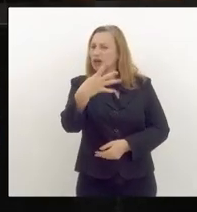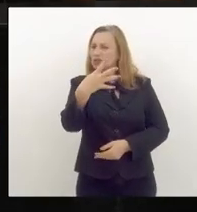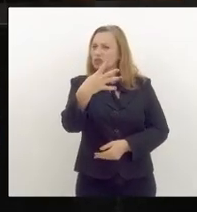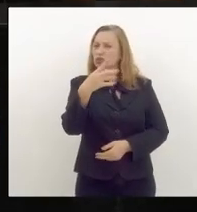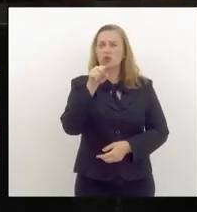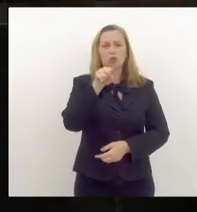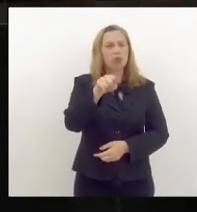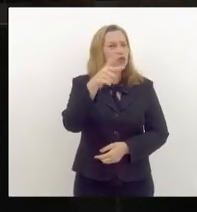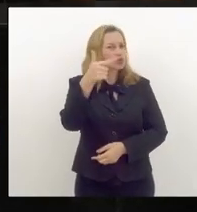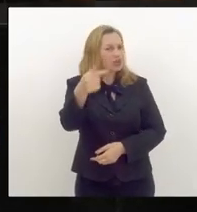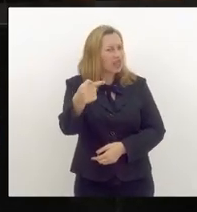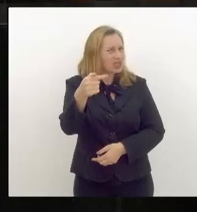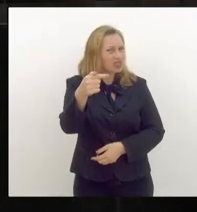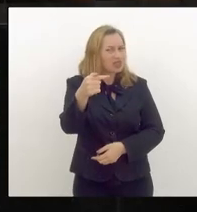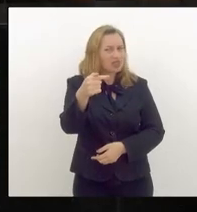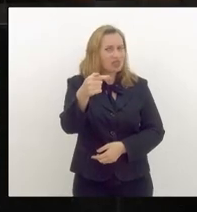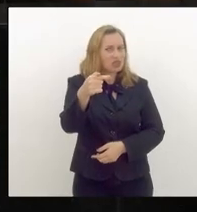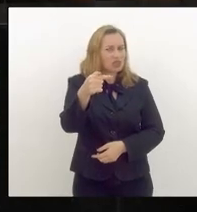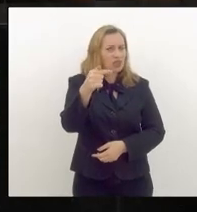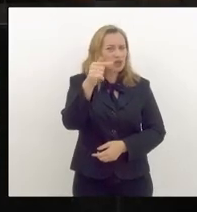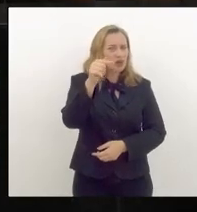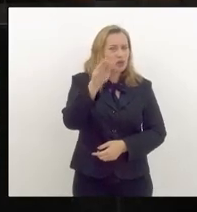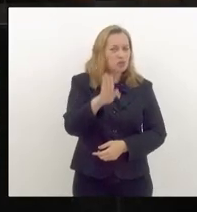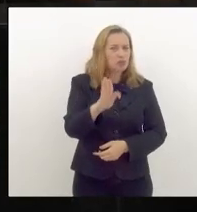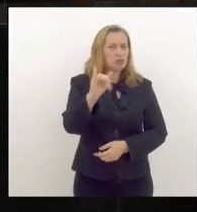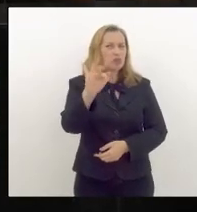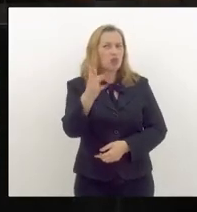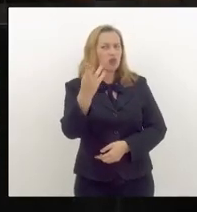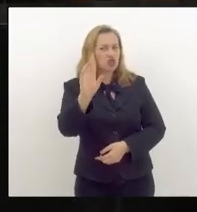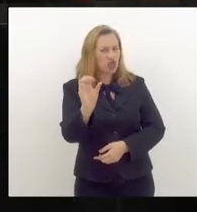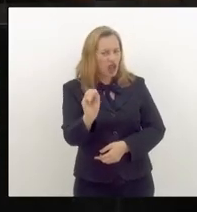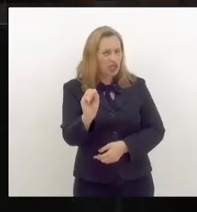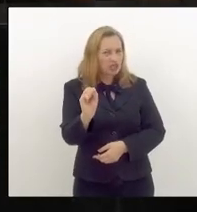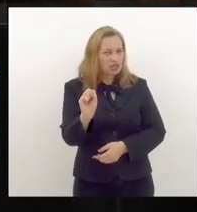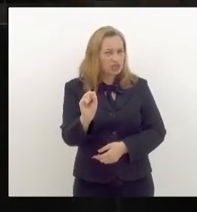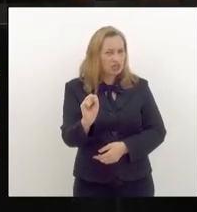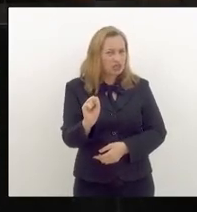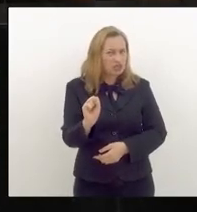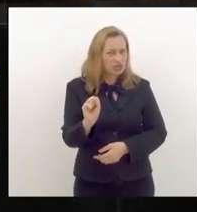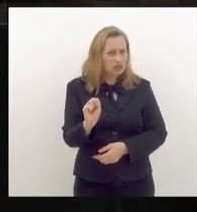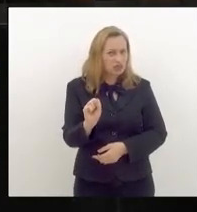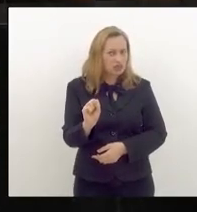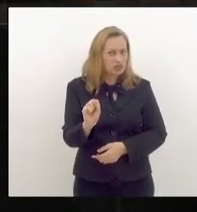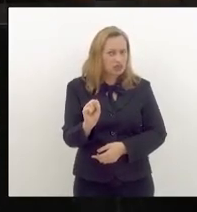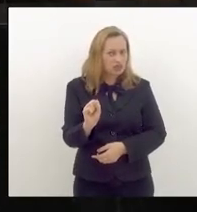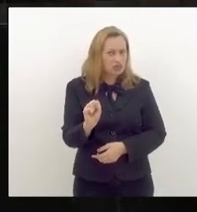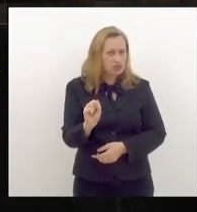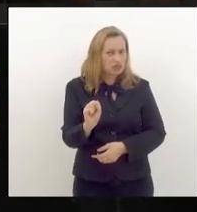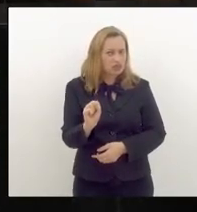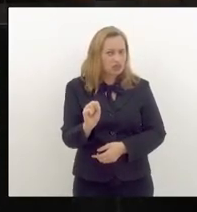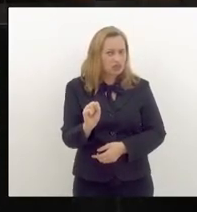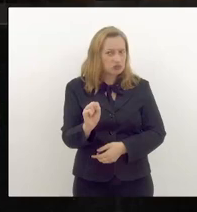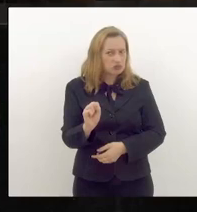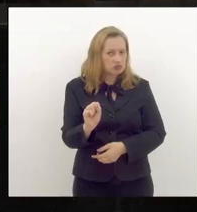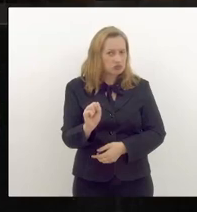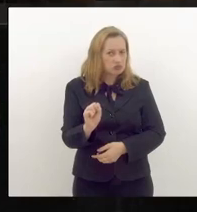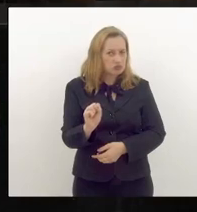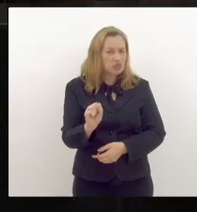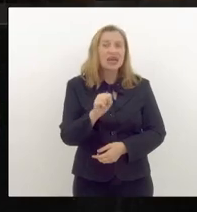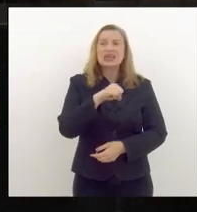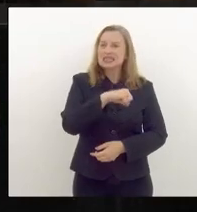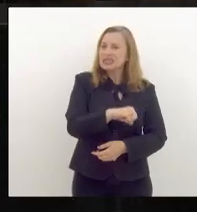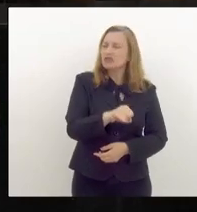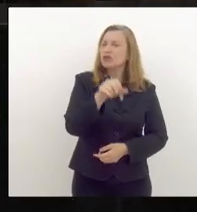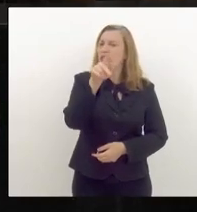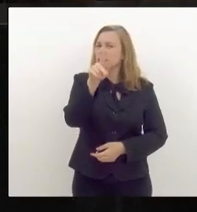134. 7 bilhões de reais E se fosse o